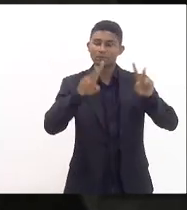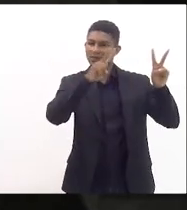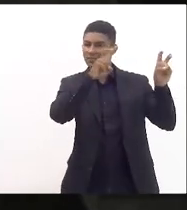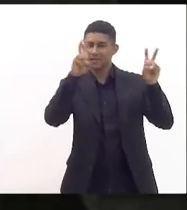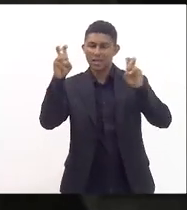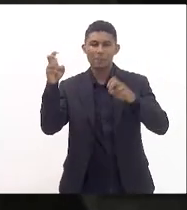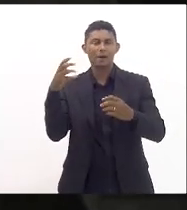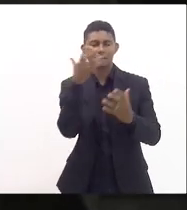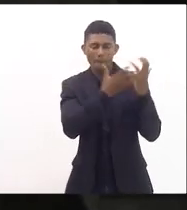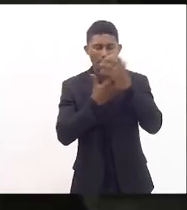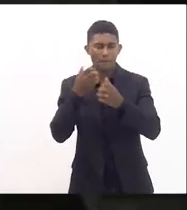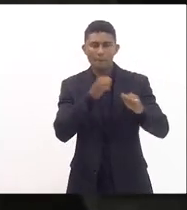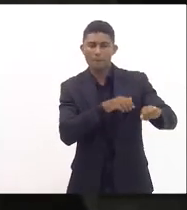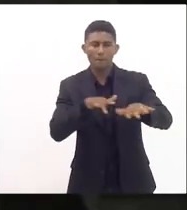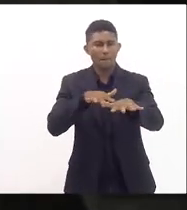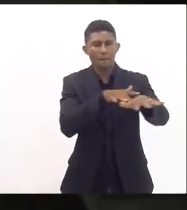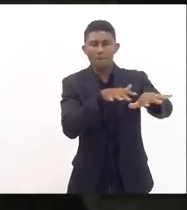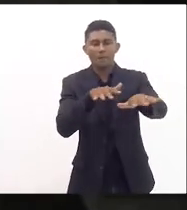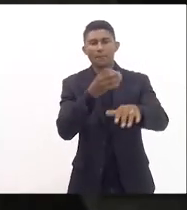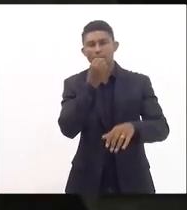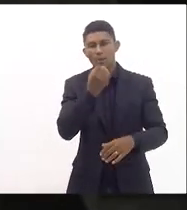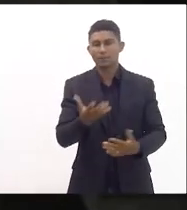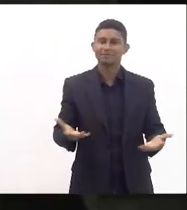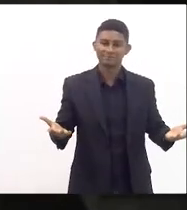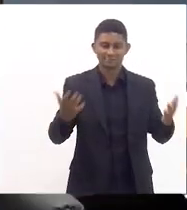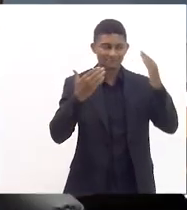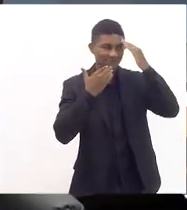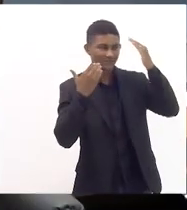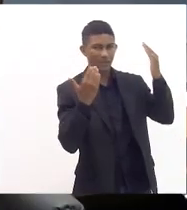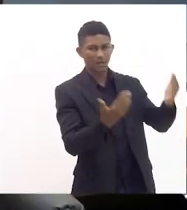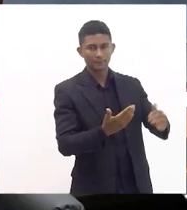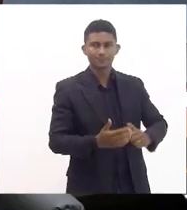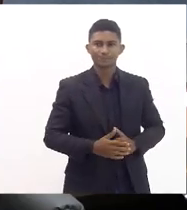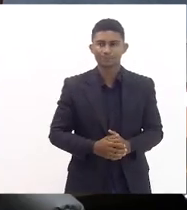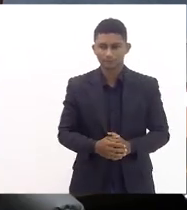que apresentaram na Avenida neste ano. Obrigado.